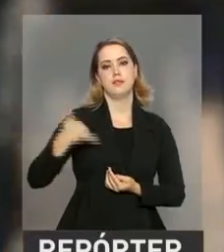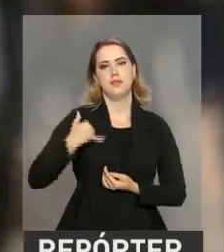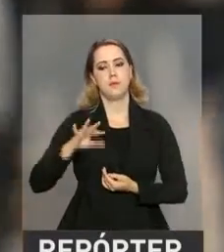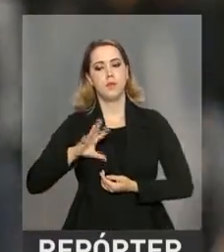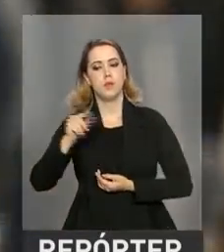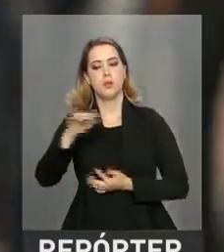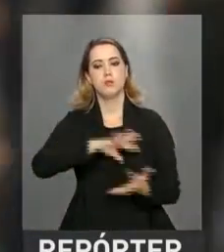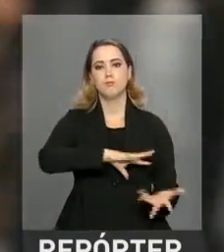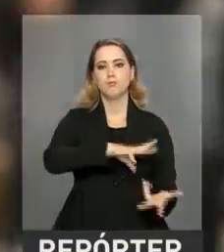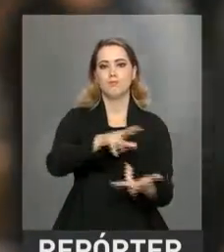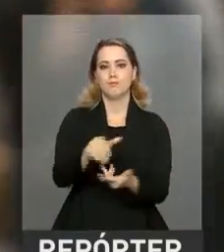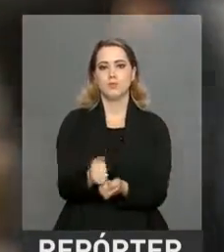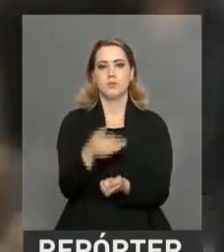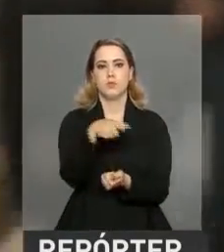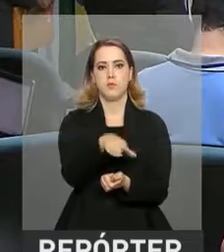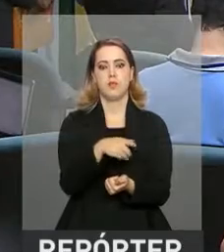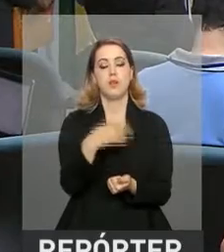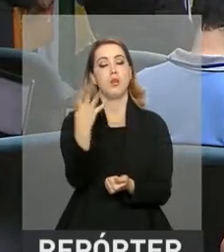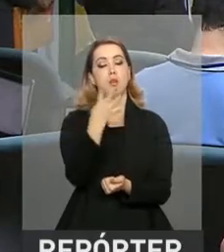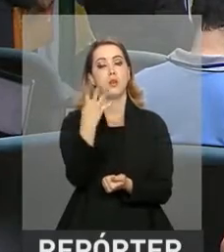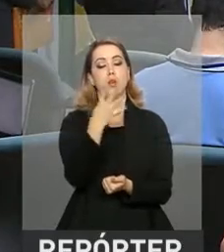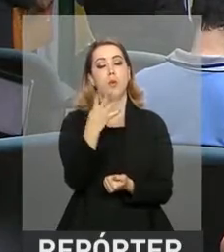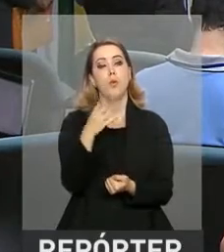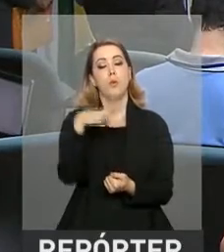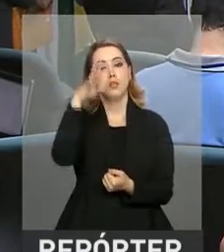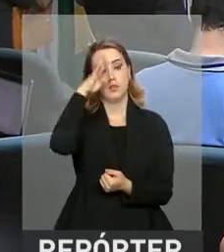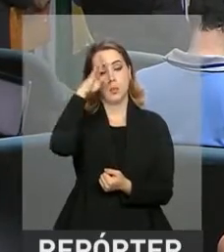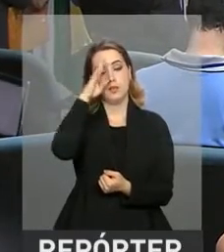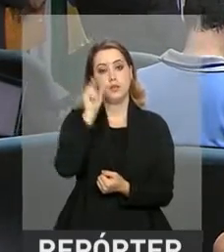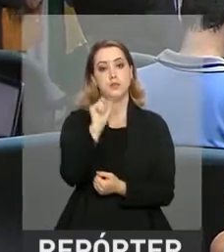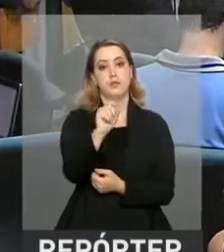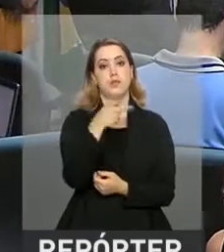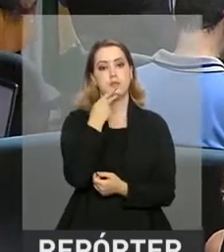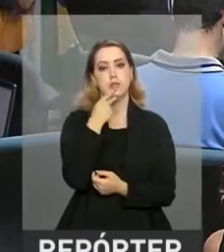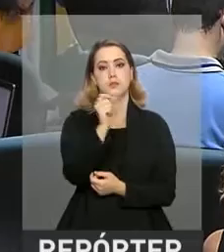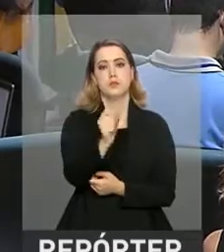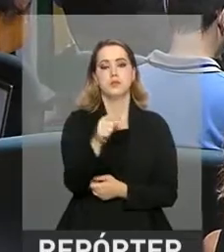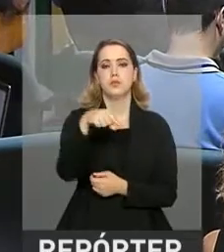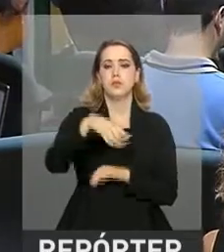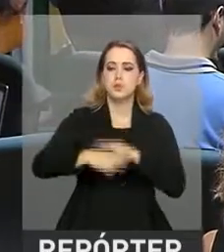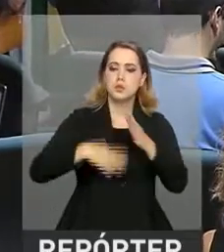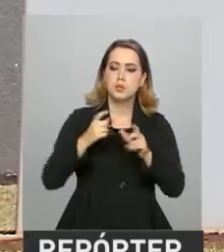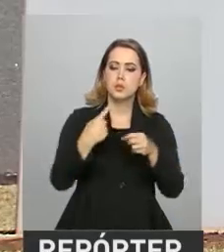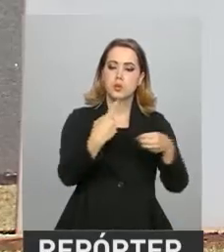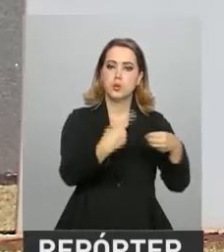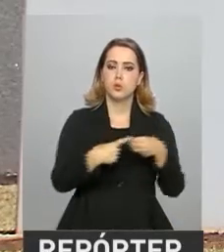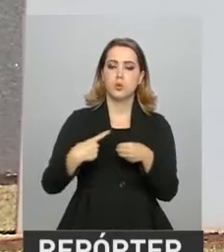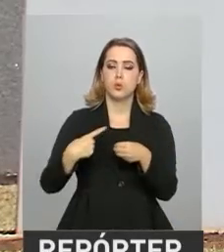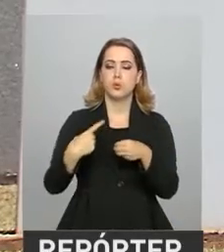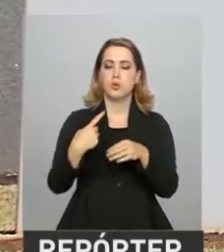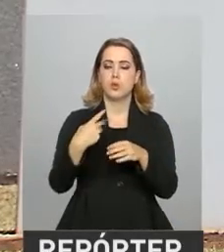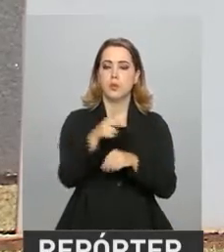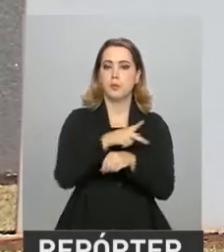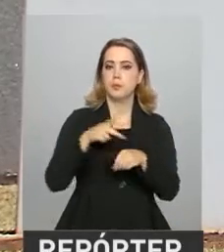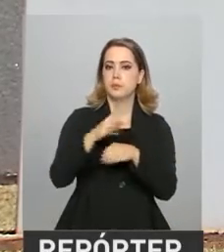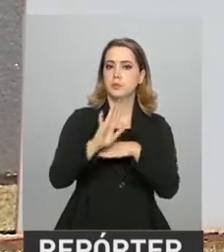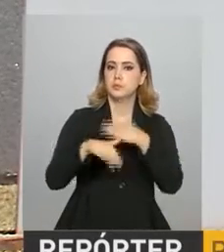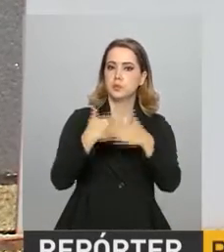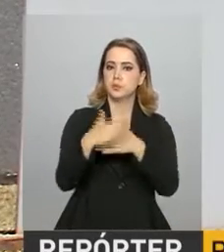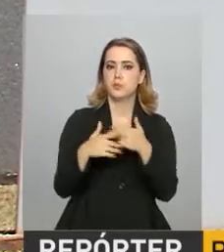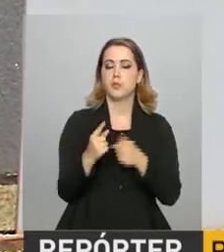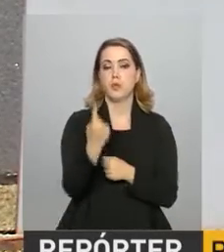nações unidas publicado nesta quarta feira a maioria delas mora em países em desenvolvimento o brasil tem 1 milhão e